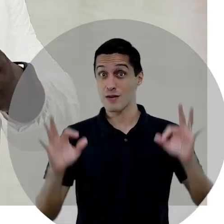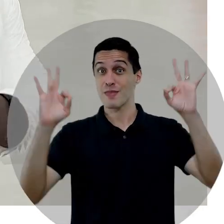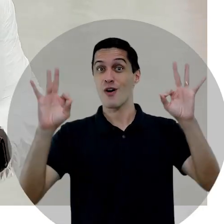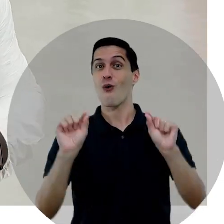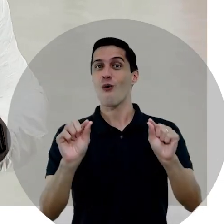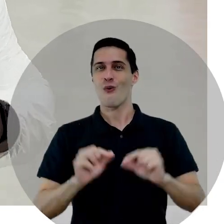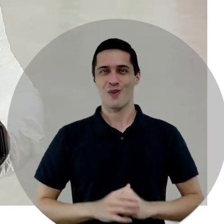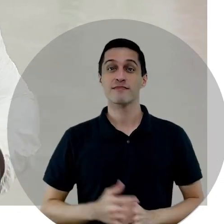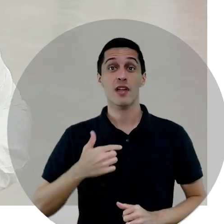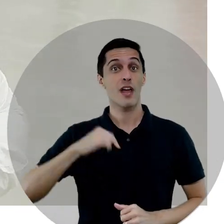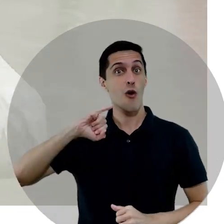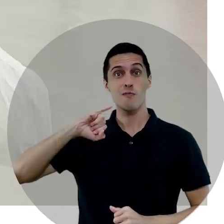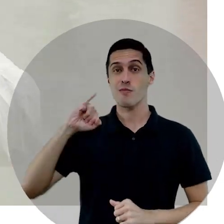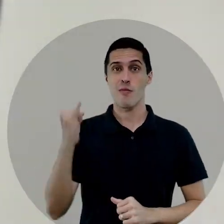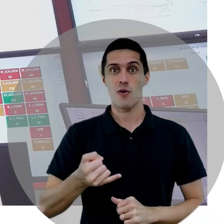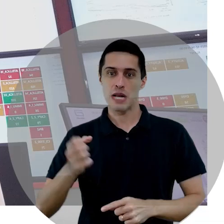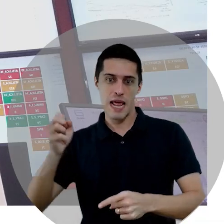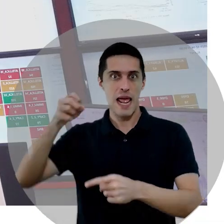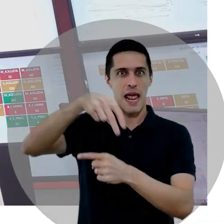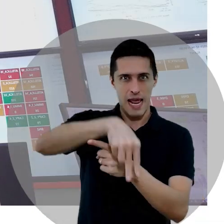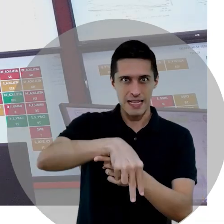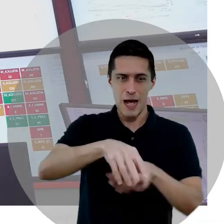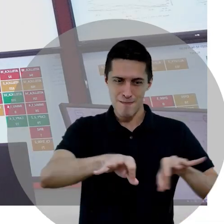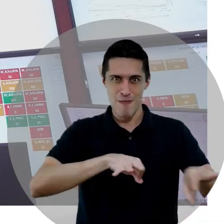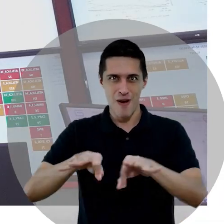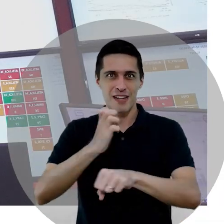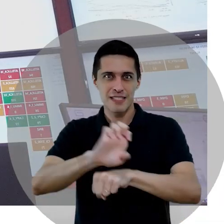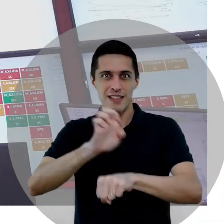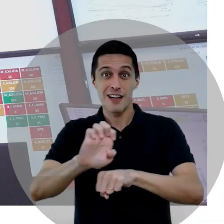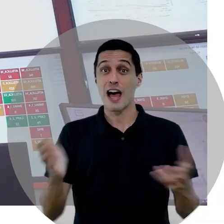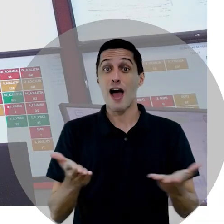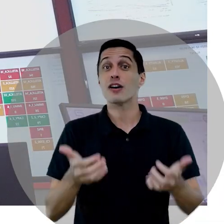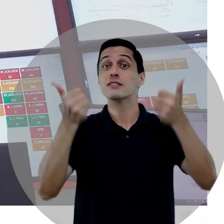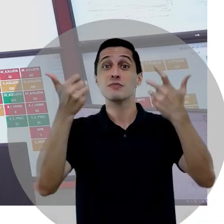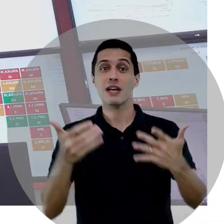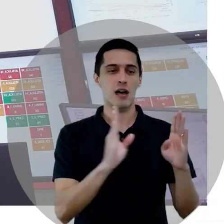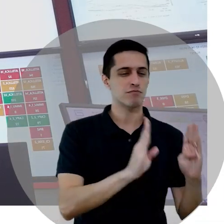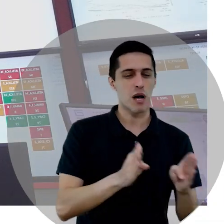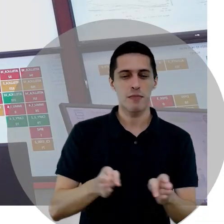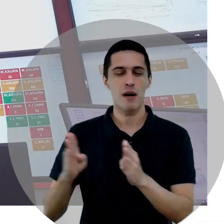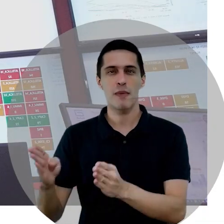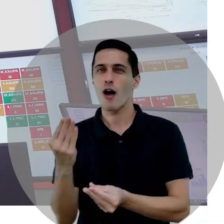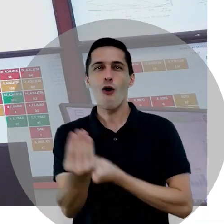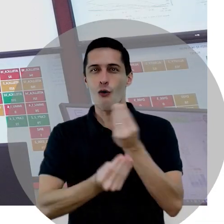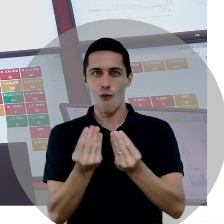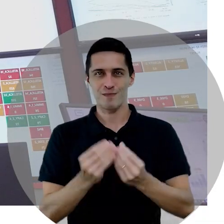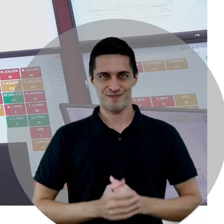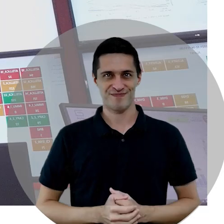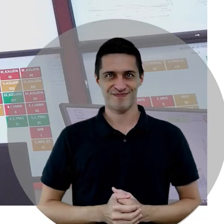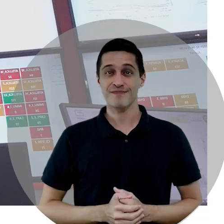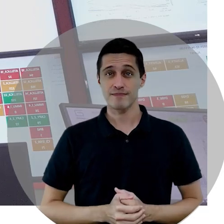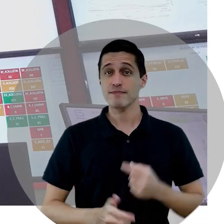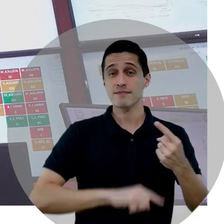algo sensacional com a Ana e Thiago. Eu tive a oportunidade de ingressar no último ciclo do programa e vim contar para vocês o passo a passo